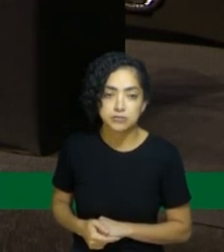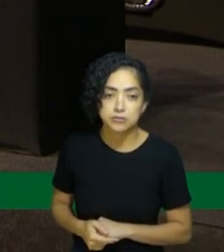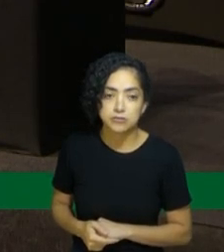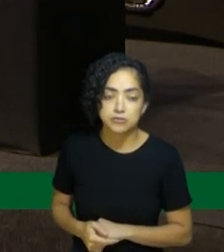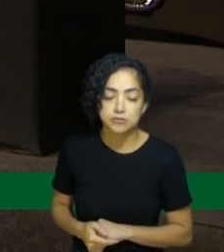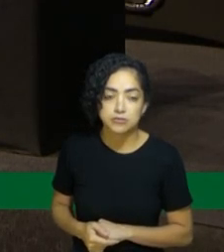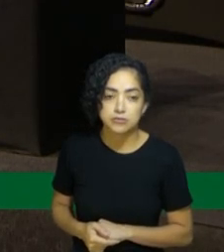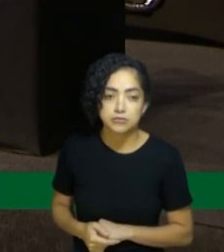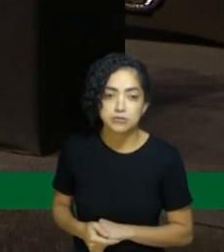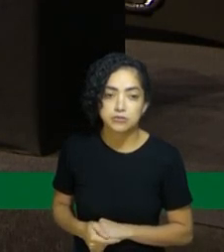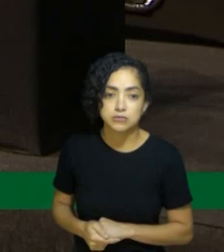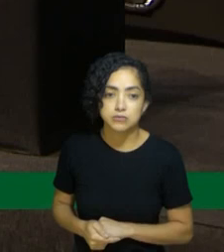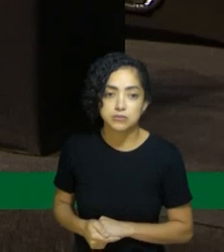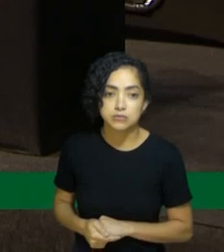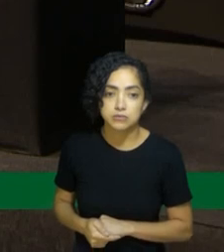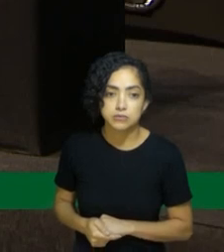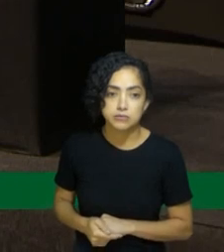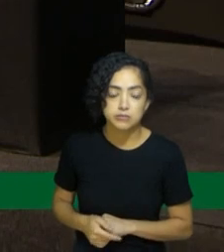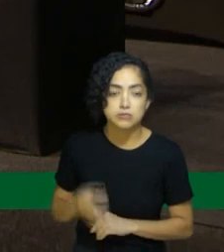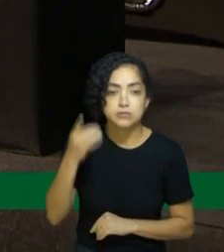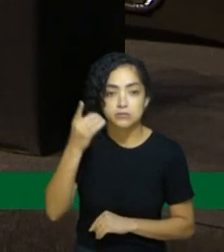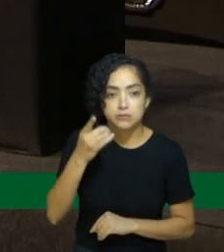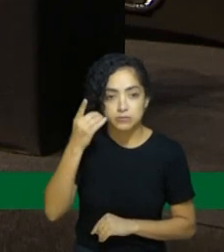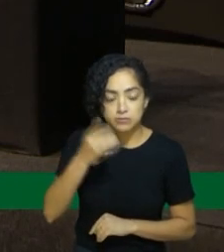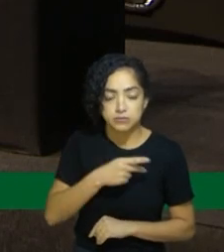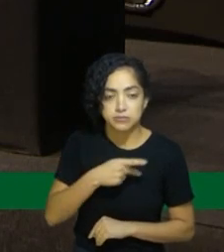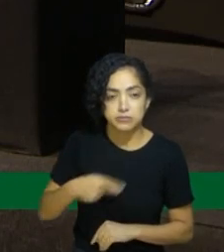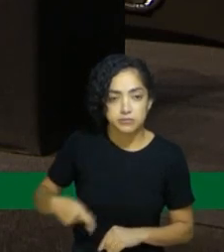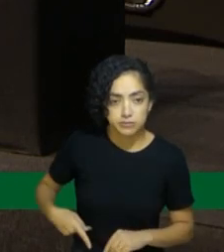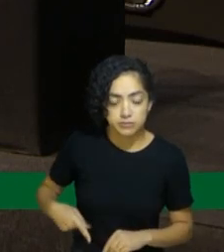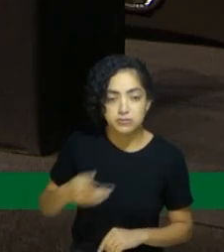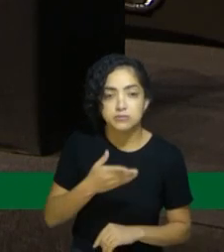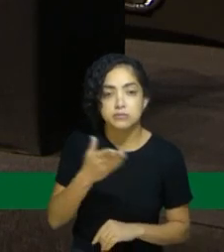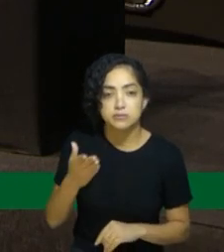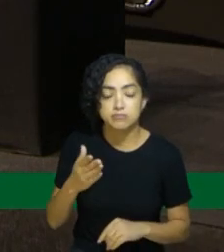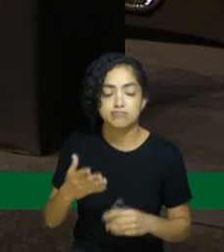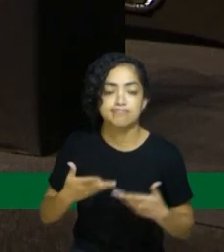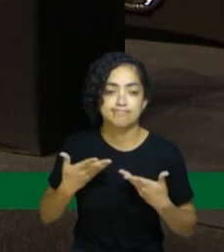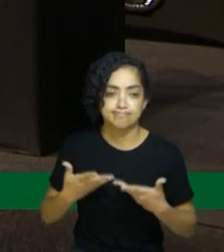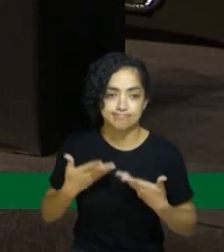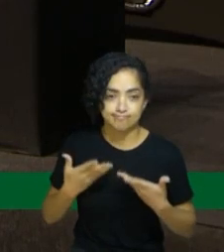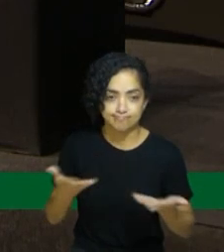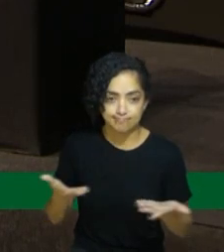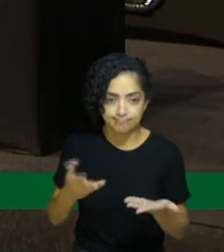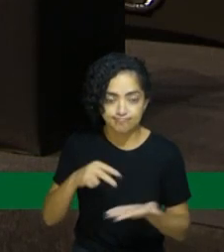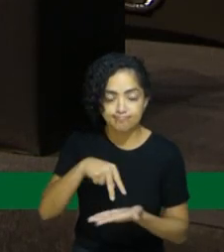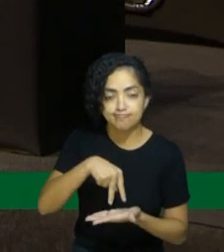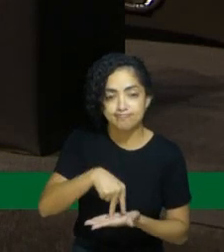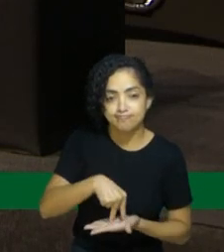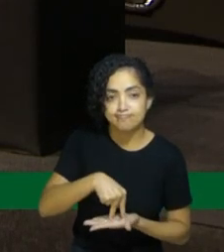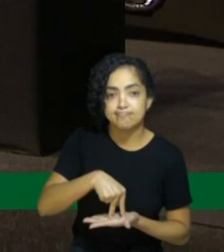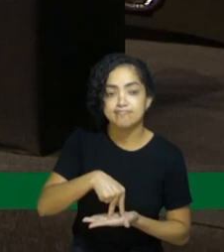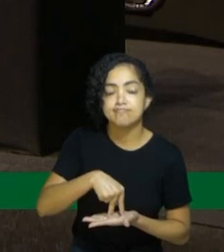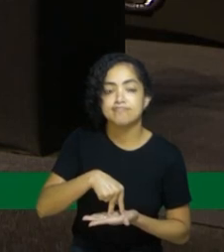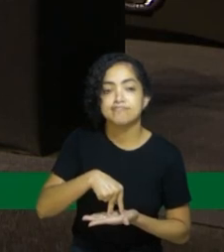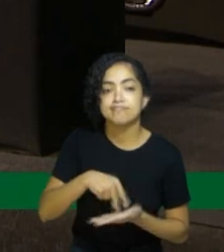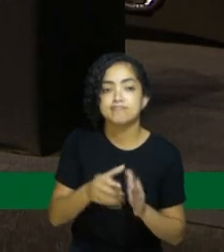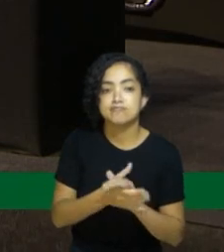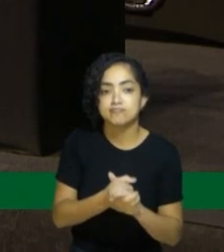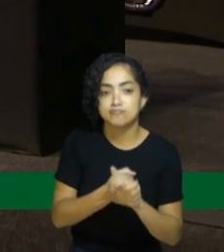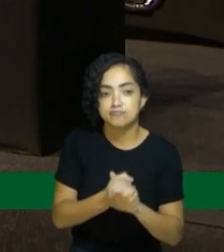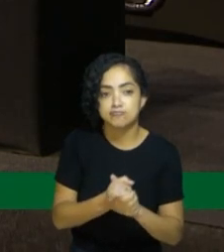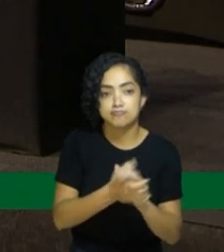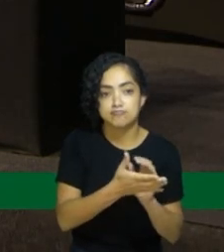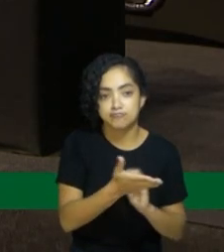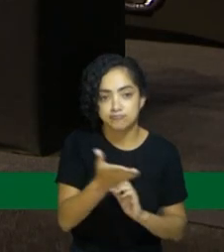troso Senor Presidente senhores deputados eh com muita alegria que assumo a Tribuna nesta tarde cumprimentando aqui